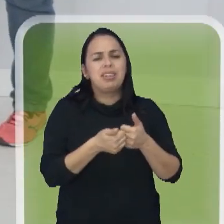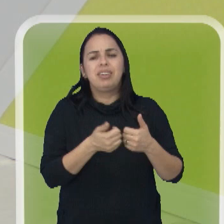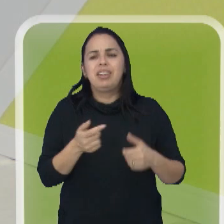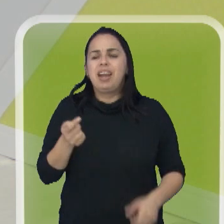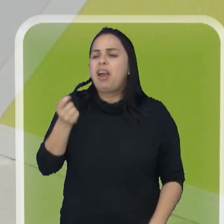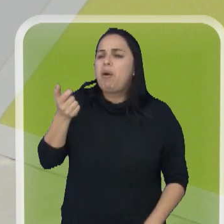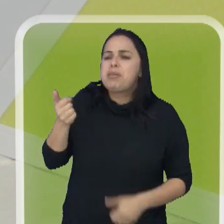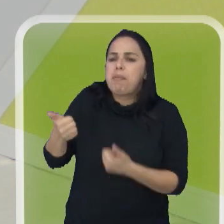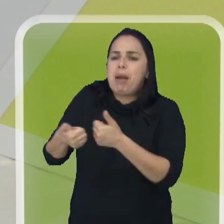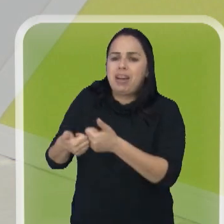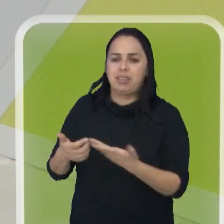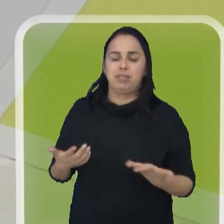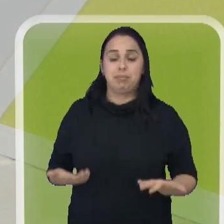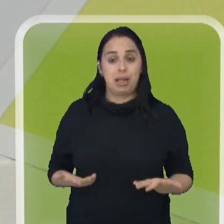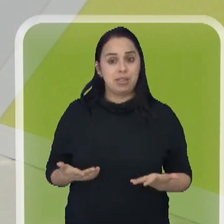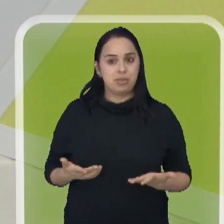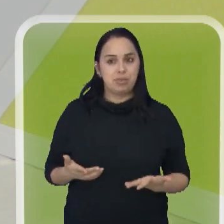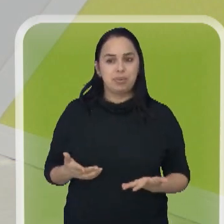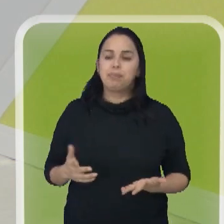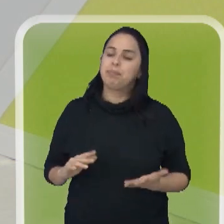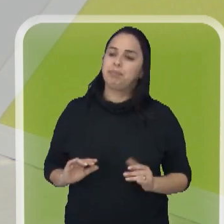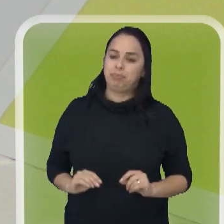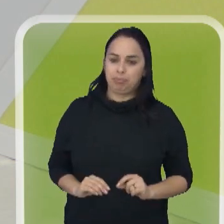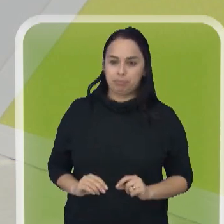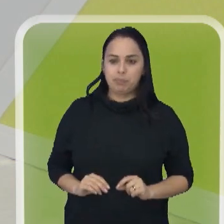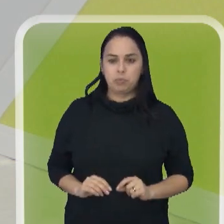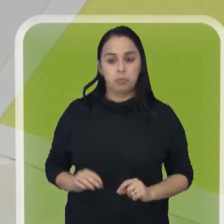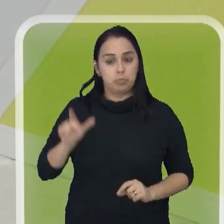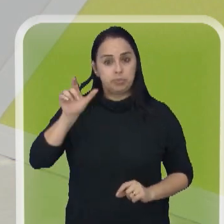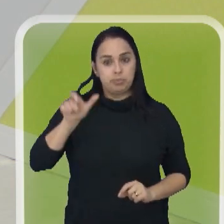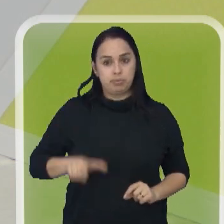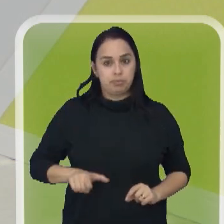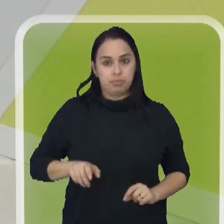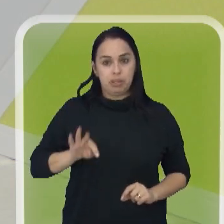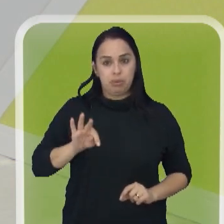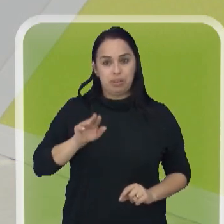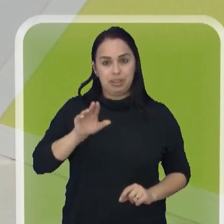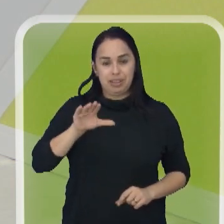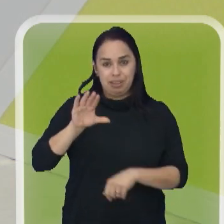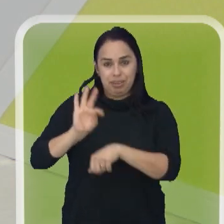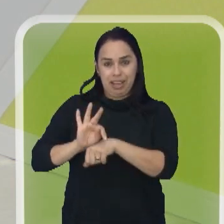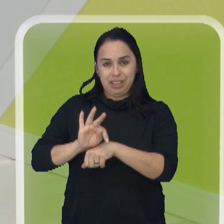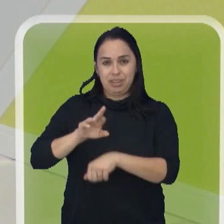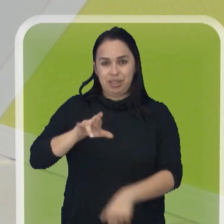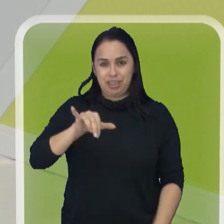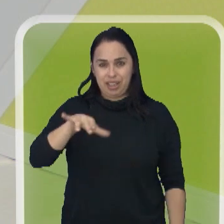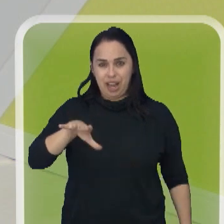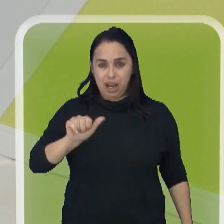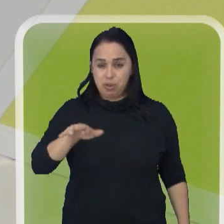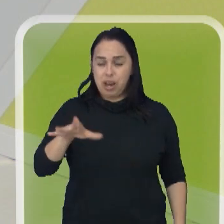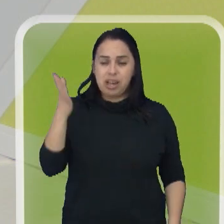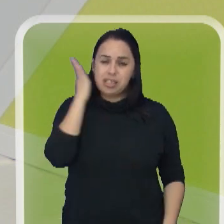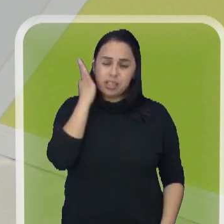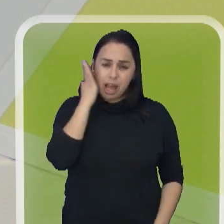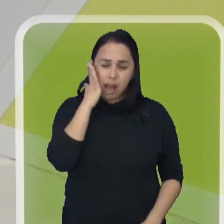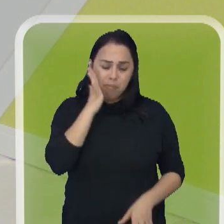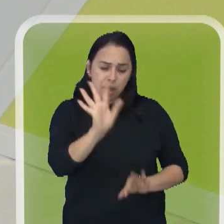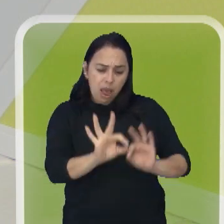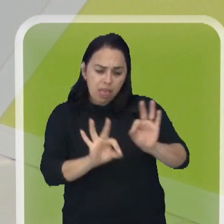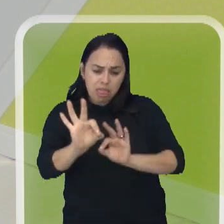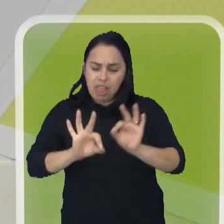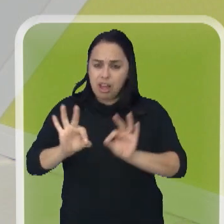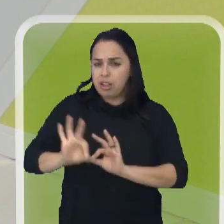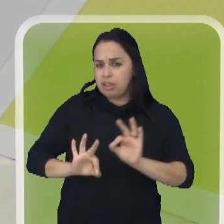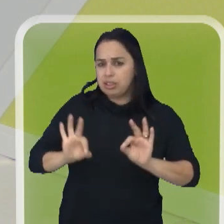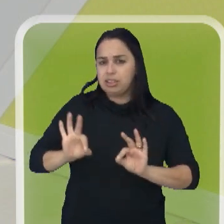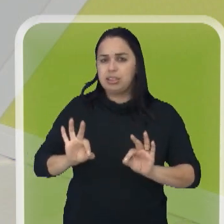ali. Mas o detalhe é o seguinte, Brunão, o Ricardo Costa, obviamente, ele sabe o que vai fazer, mediante também os desfalques que vai